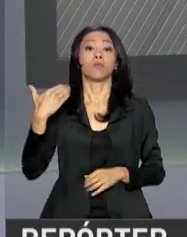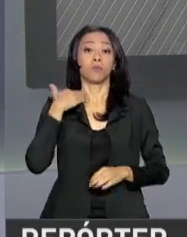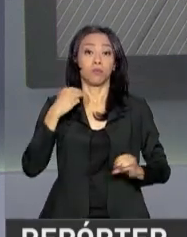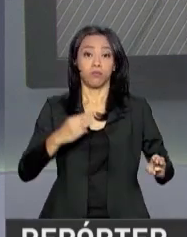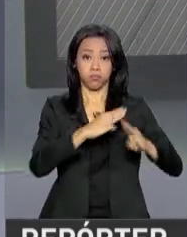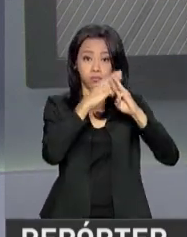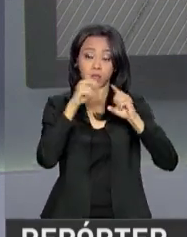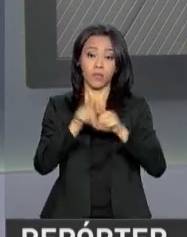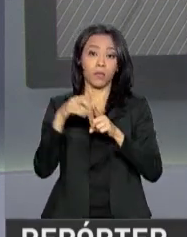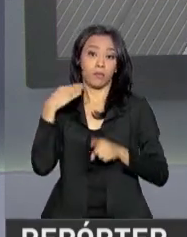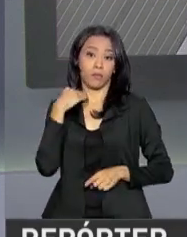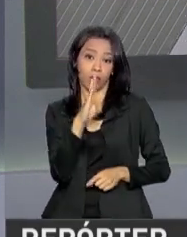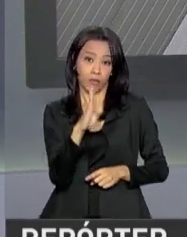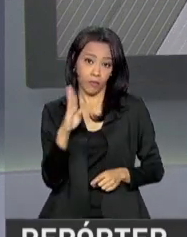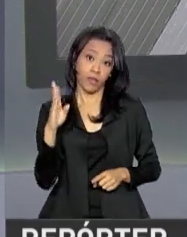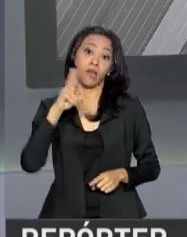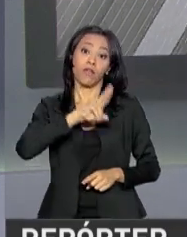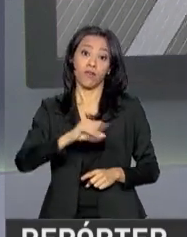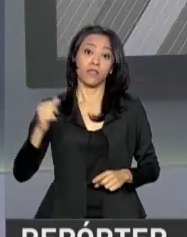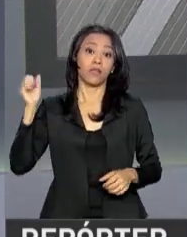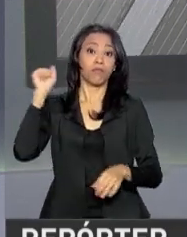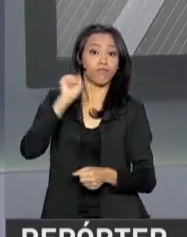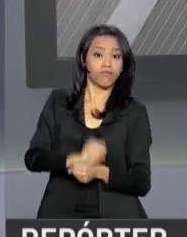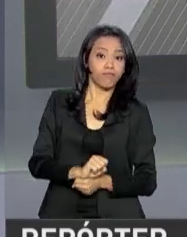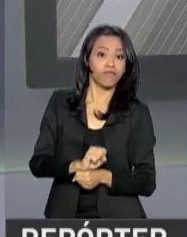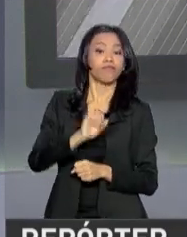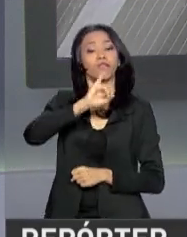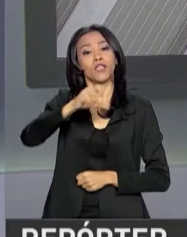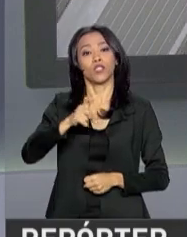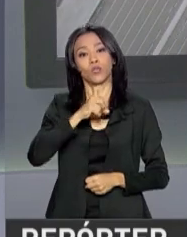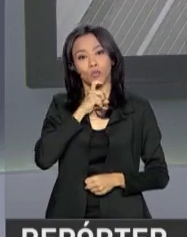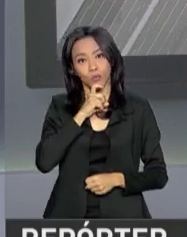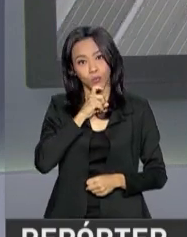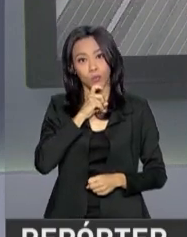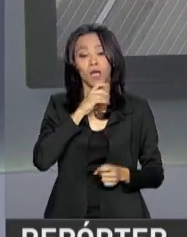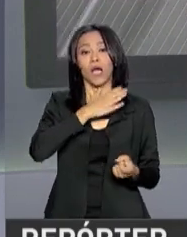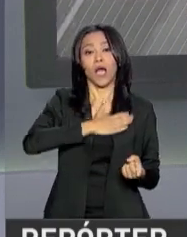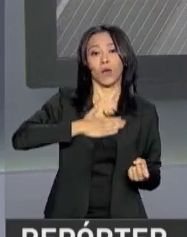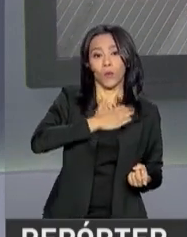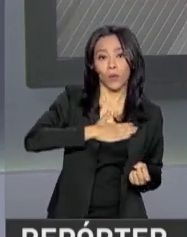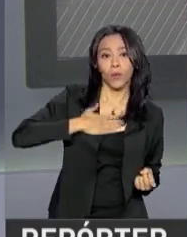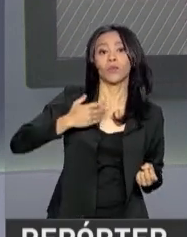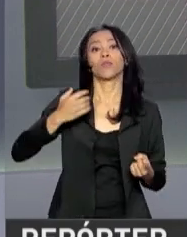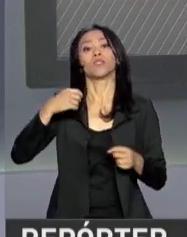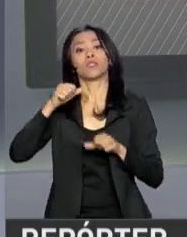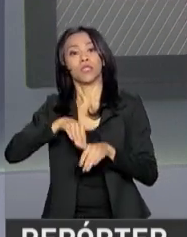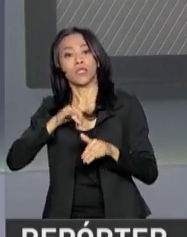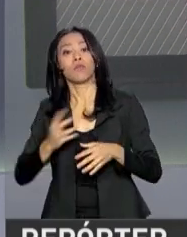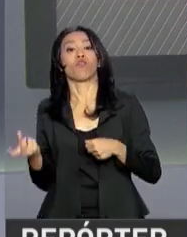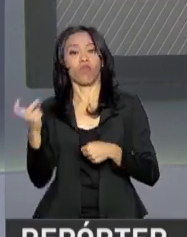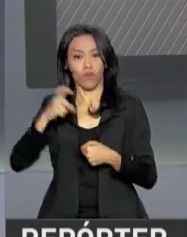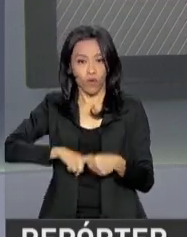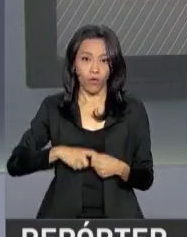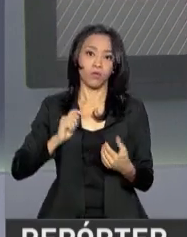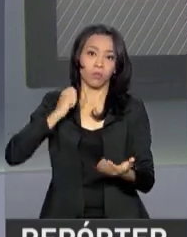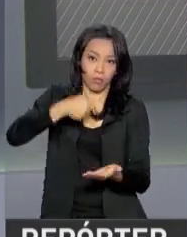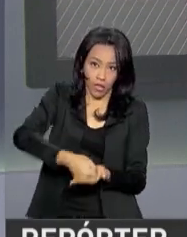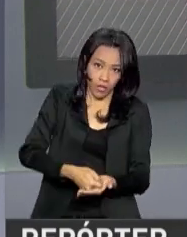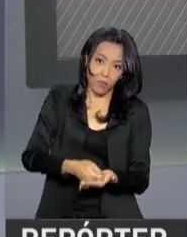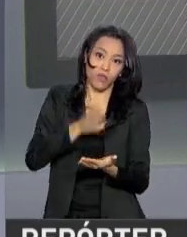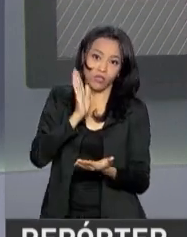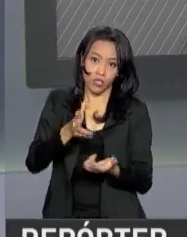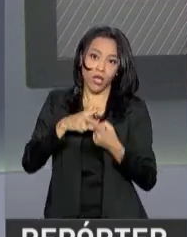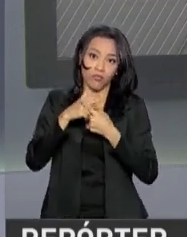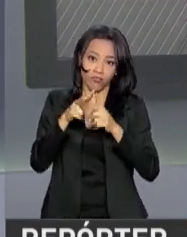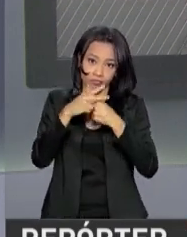brasil os pagamentos serão interrompidos em julho entre agosto e setembro os pagamentos voltam a ser feitos já com valores reajustados